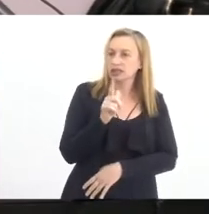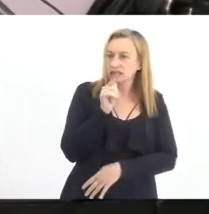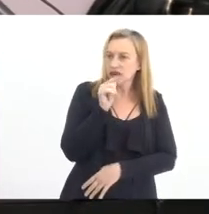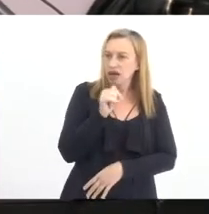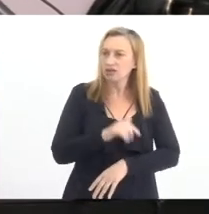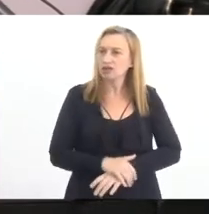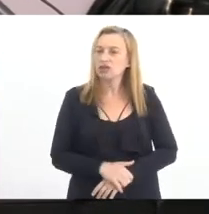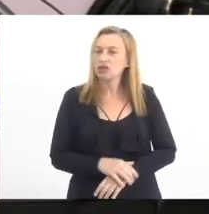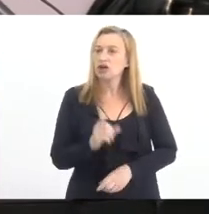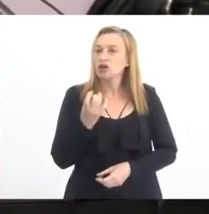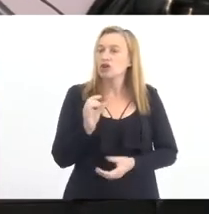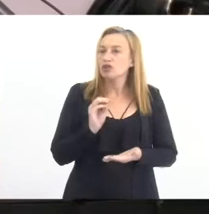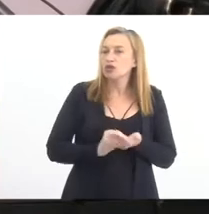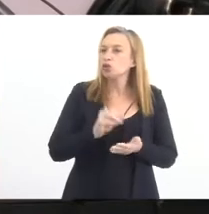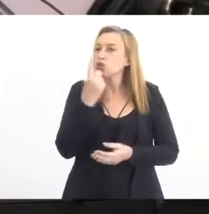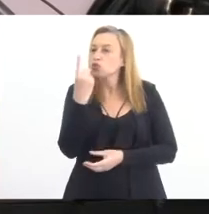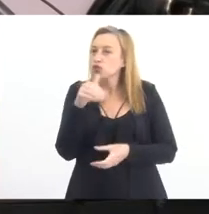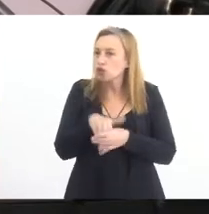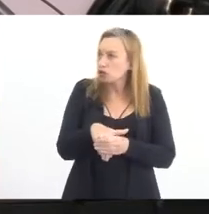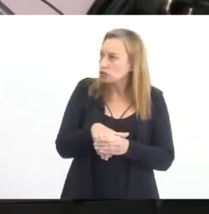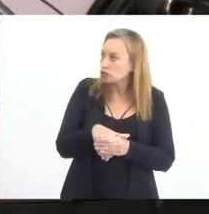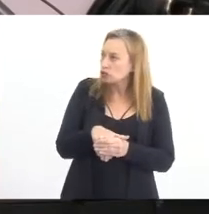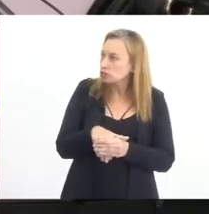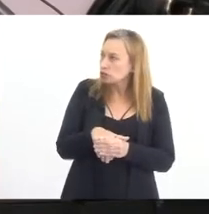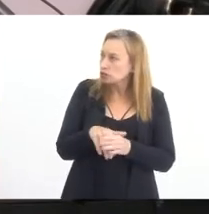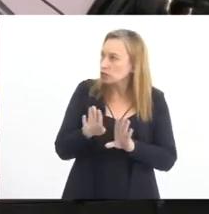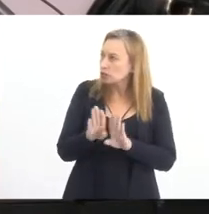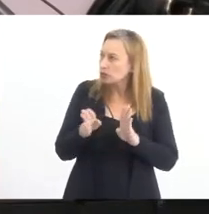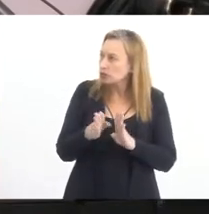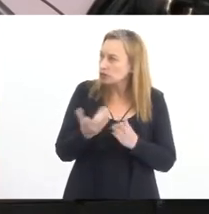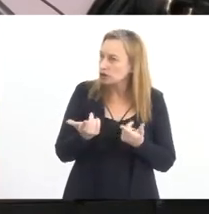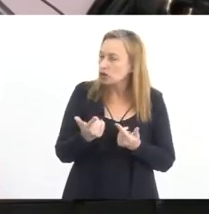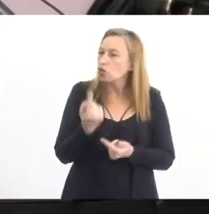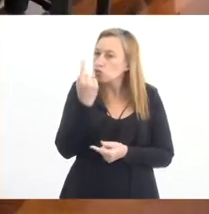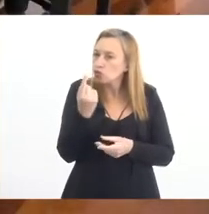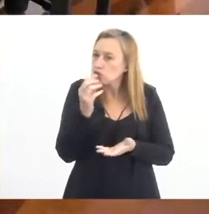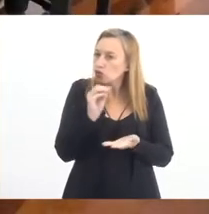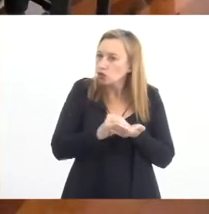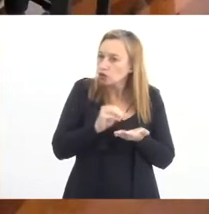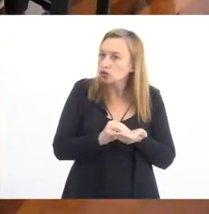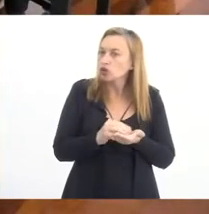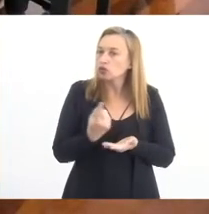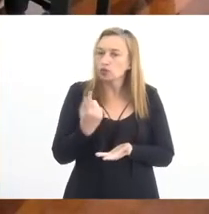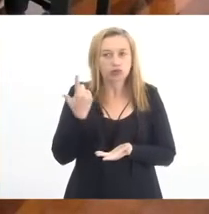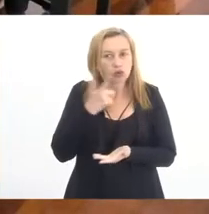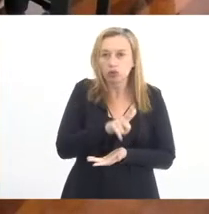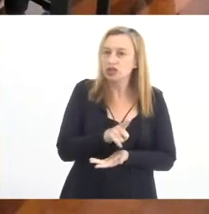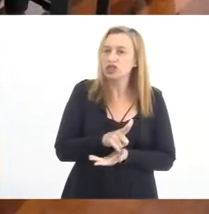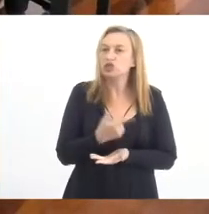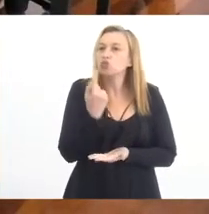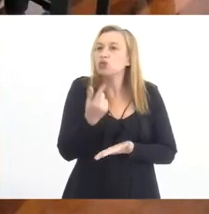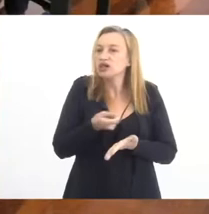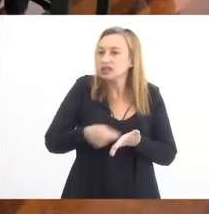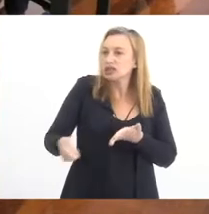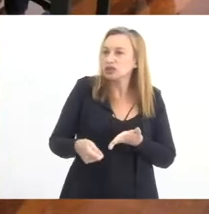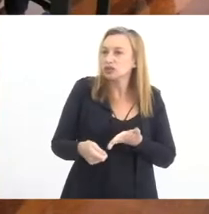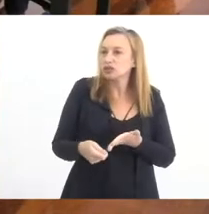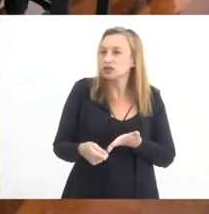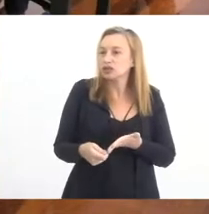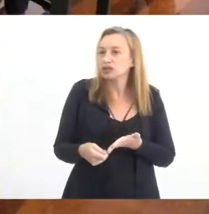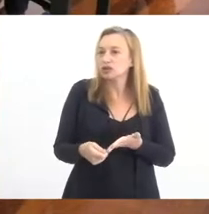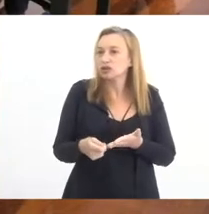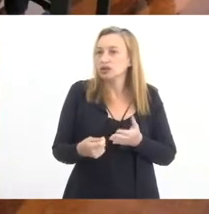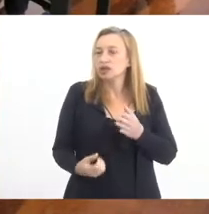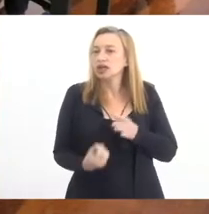CPI da SEDAI? A maioria aqui não sabia disso. Faltou um voto, que nós não conseguimos, uma assinatura, para se abrir a